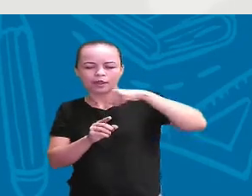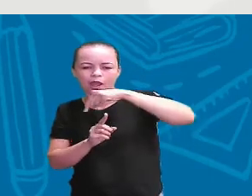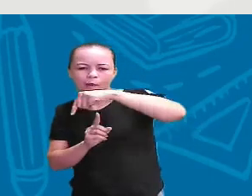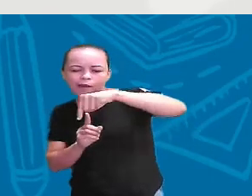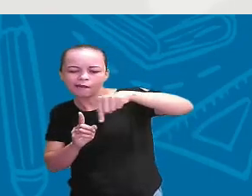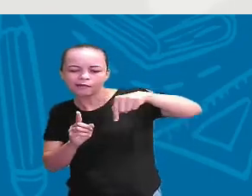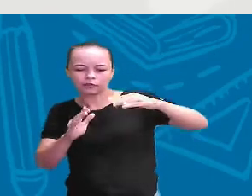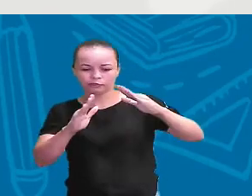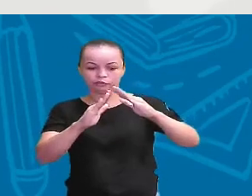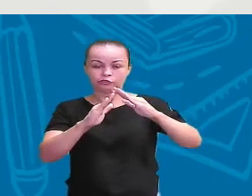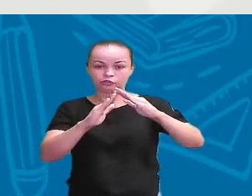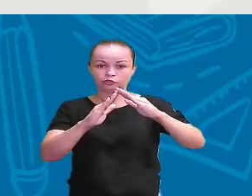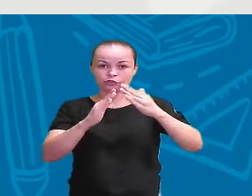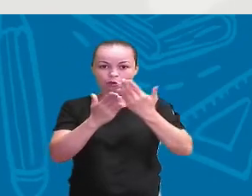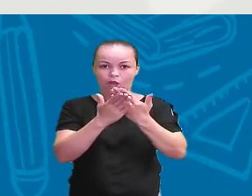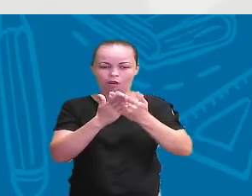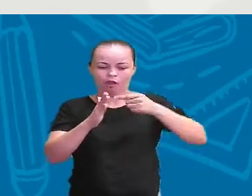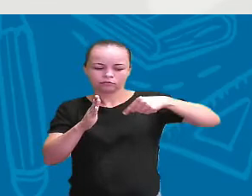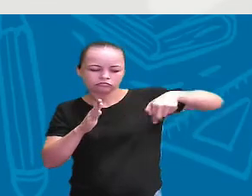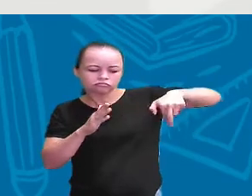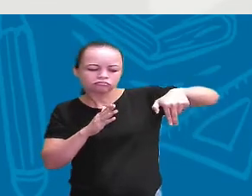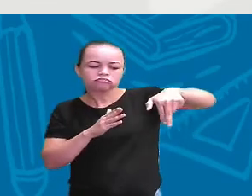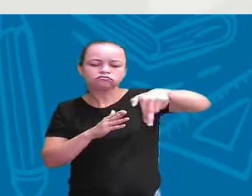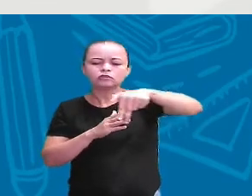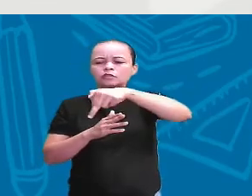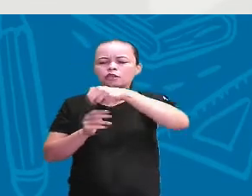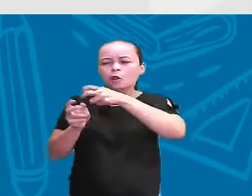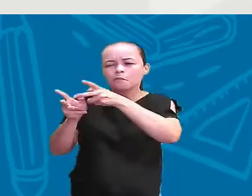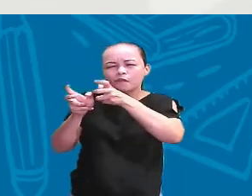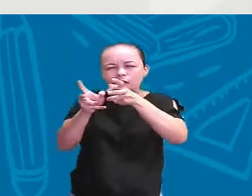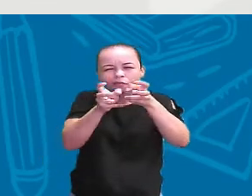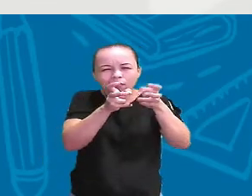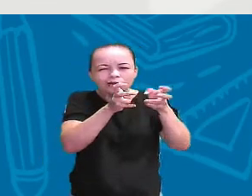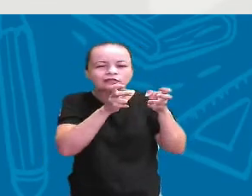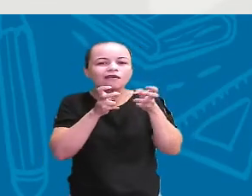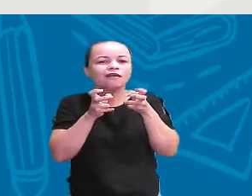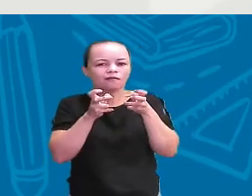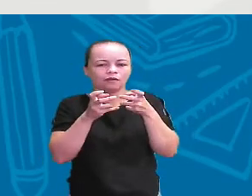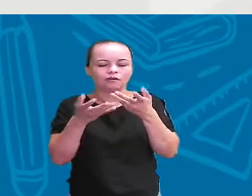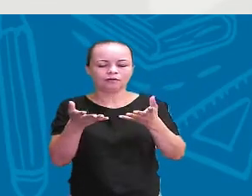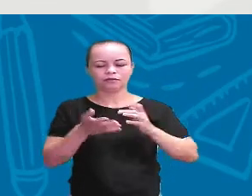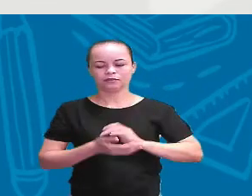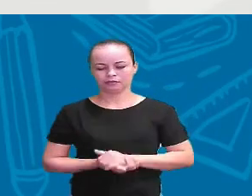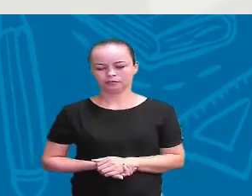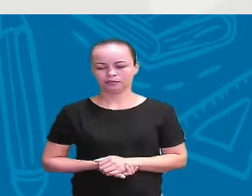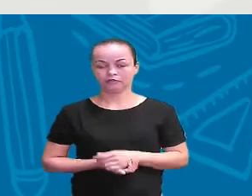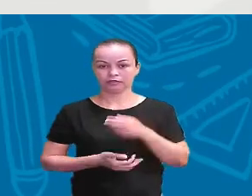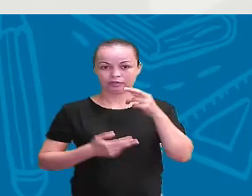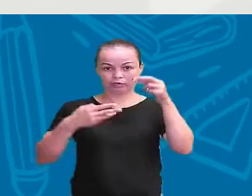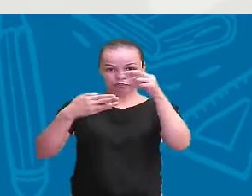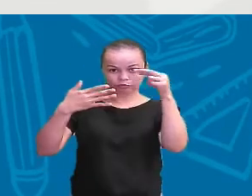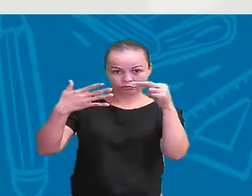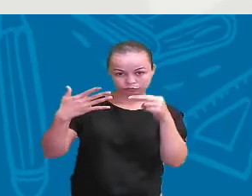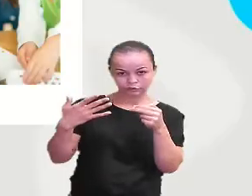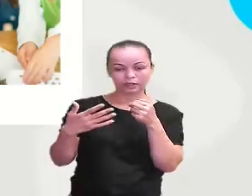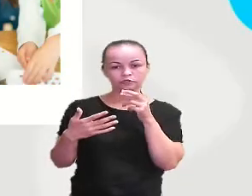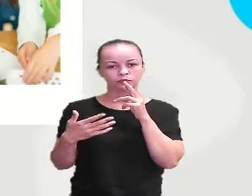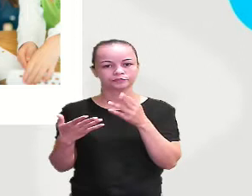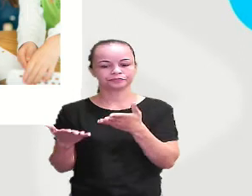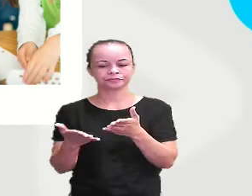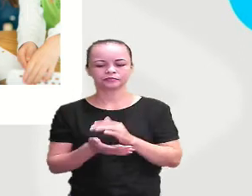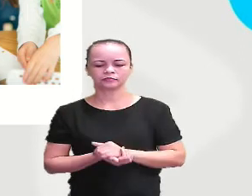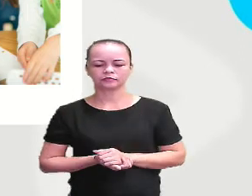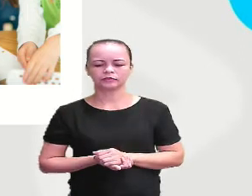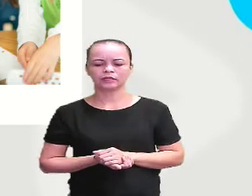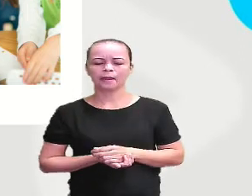escola todinha, observa bem e vai responder isso aqui para mim, presta atenção. O que foi que você viu perto